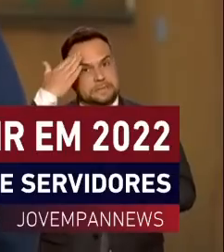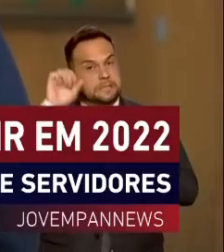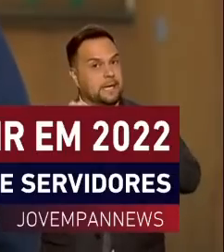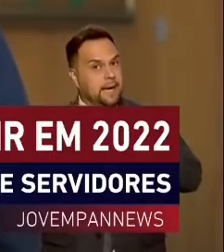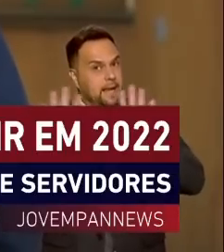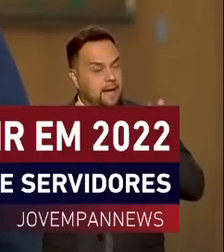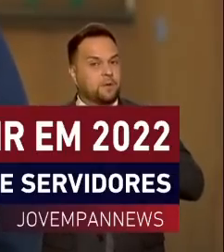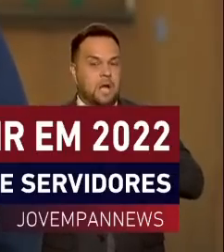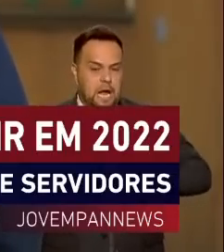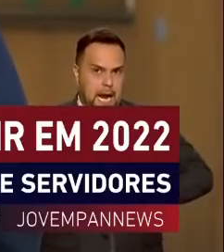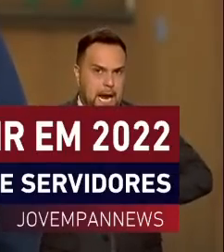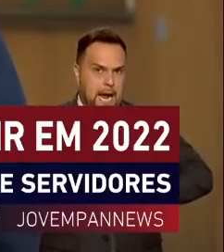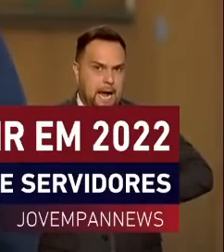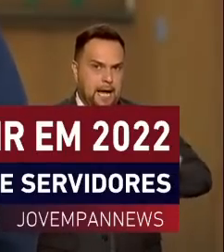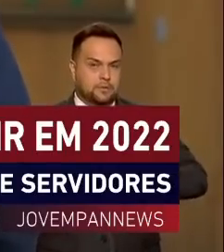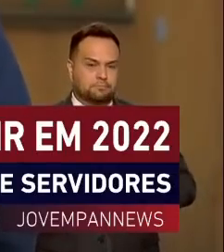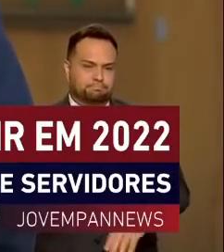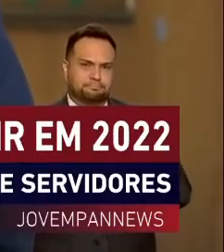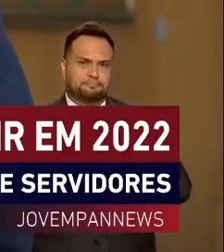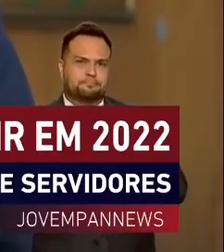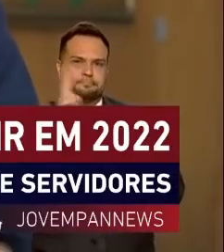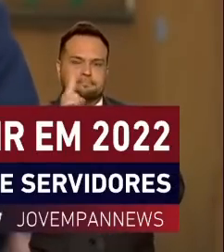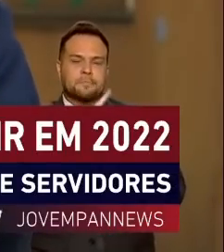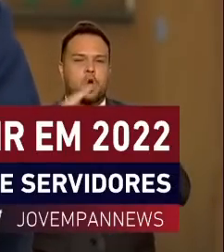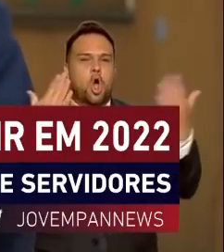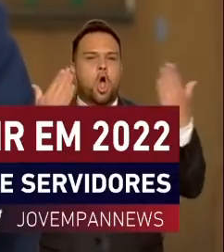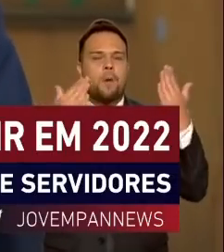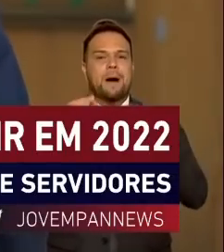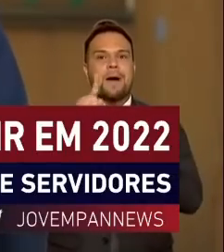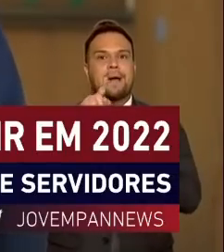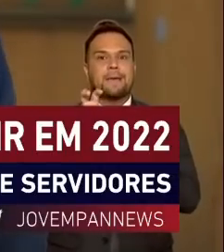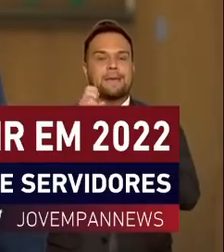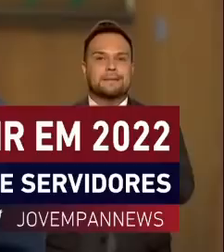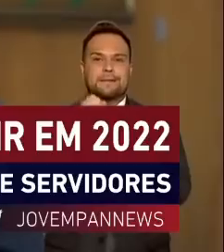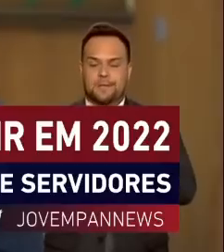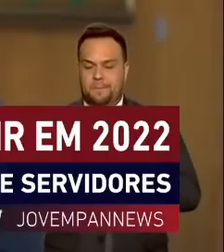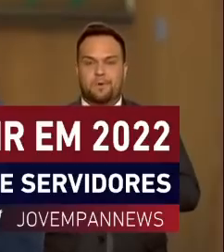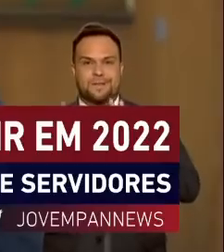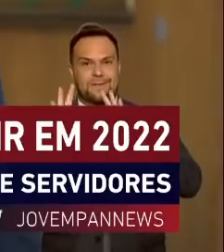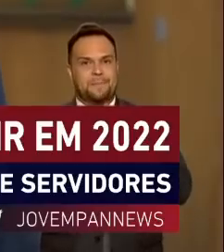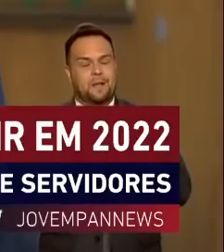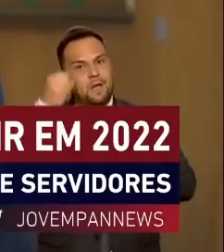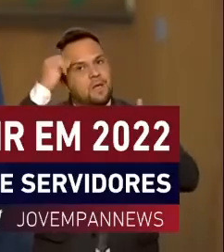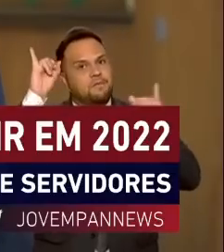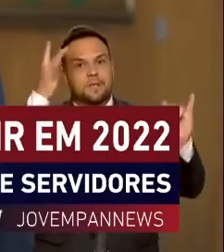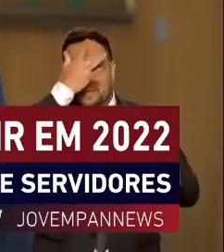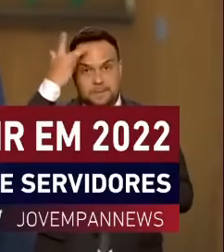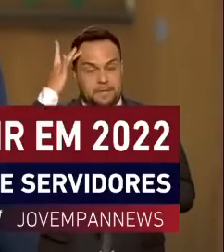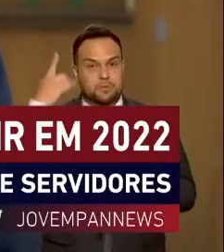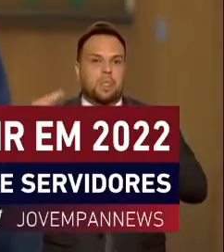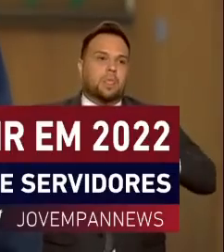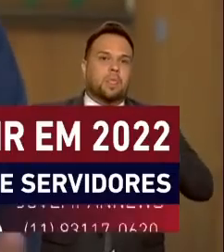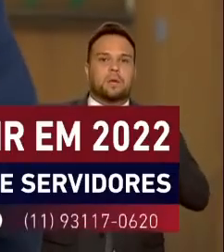com auxílio emergencial em 2020 foi equivalente a 15 anos de Bolsa Família. Evitamos, então, que essas pessoas passassem